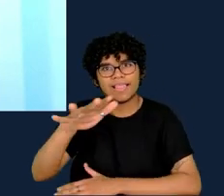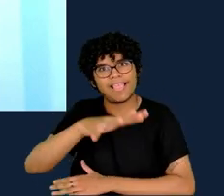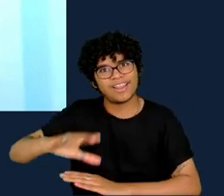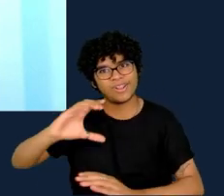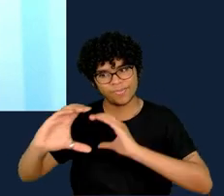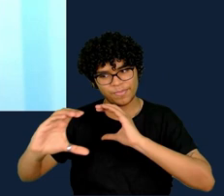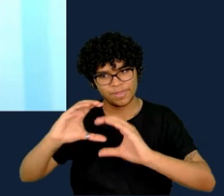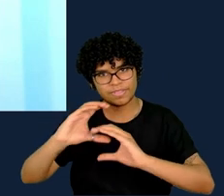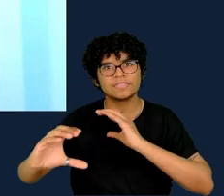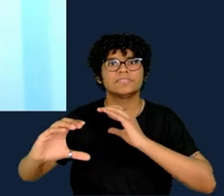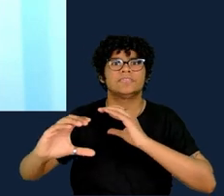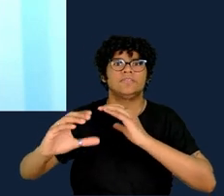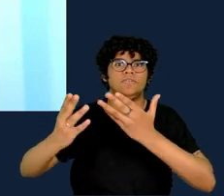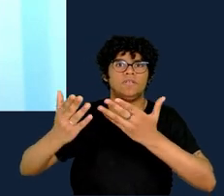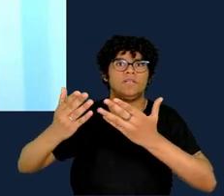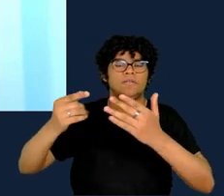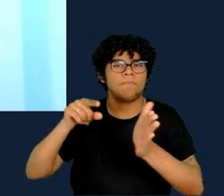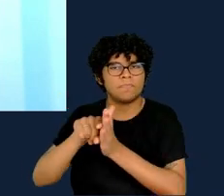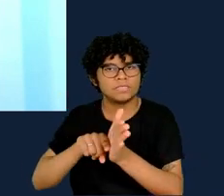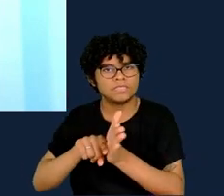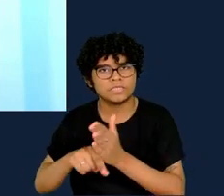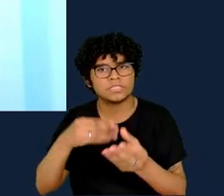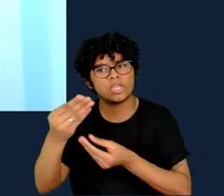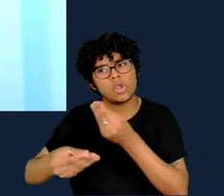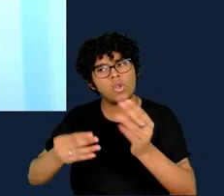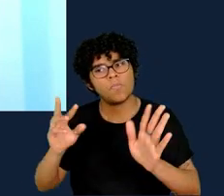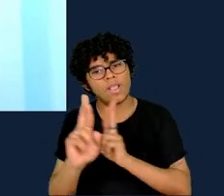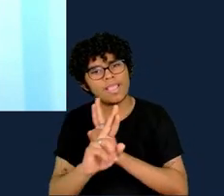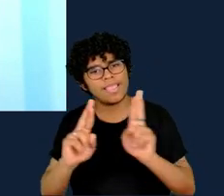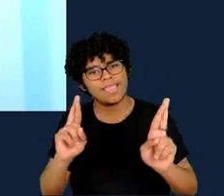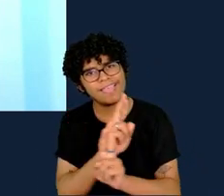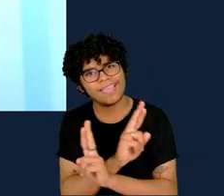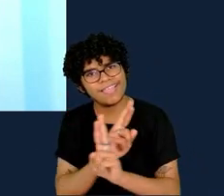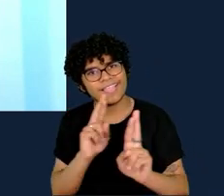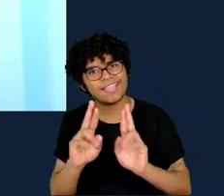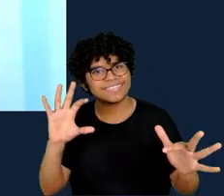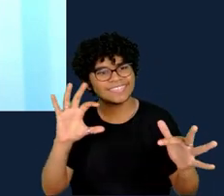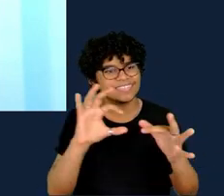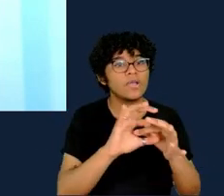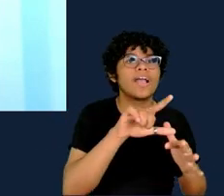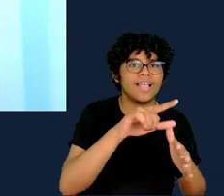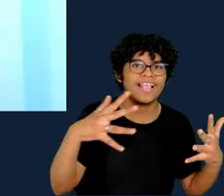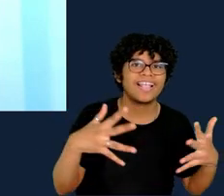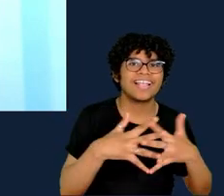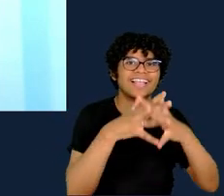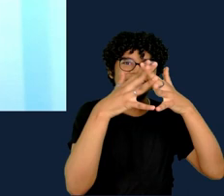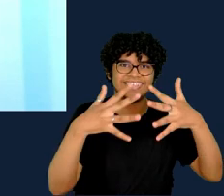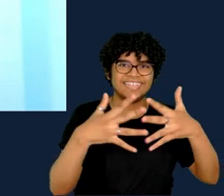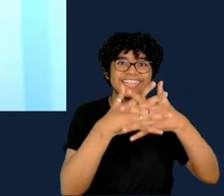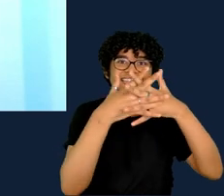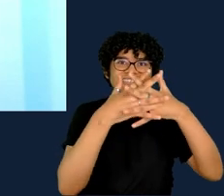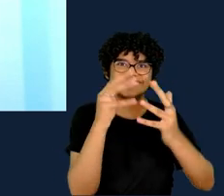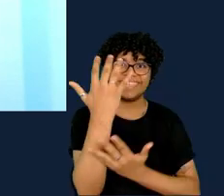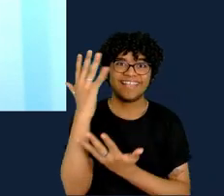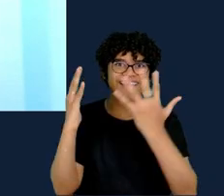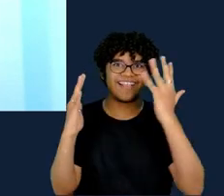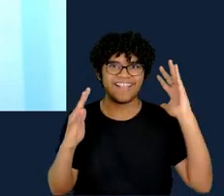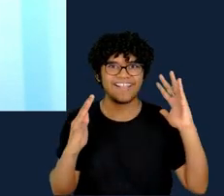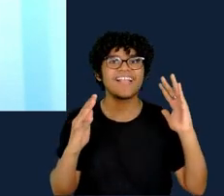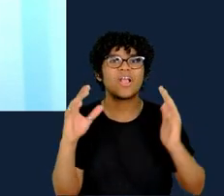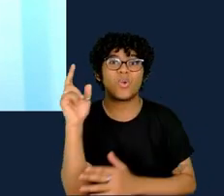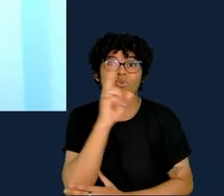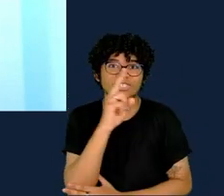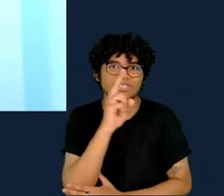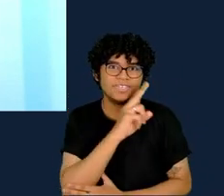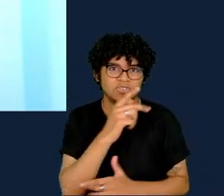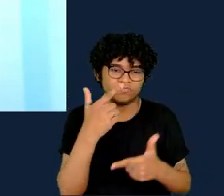pesquisa, está tendo uma intersecção com a crise climática ou a emergência ambiental, como eu falei.